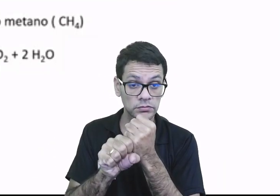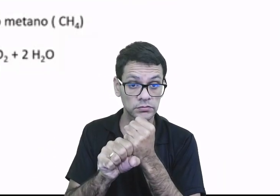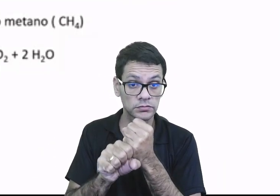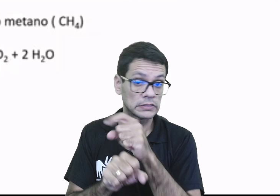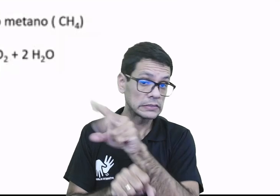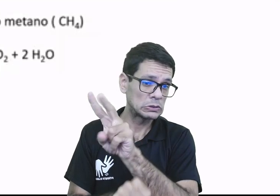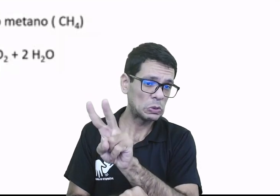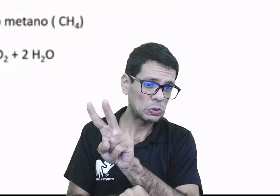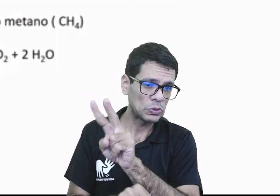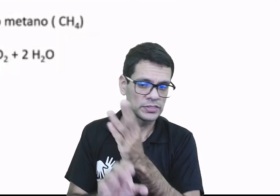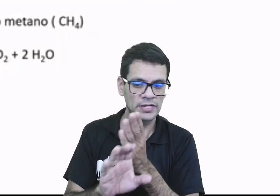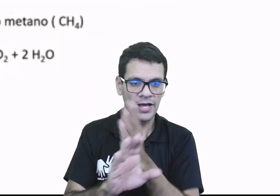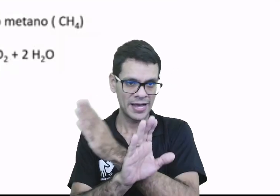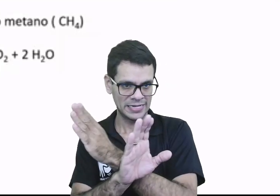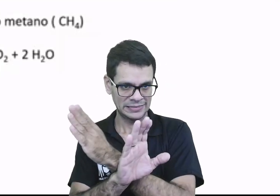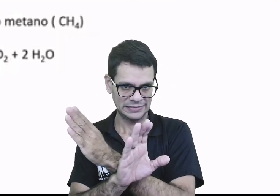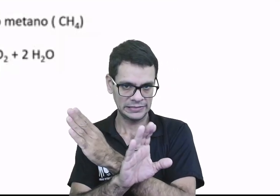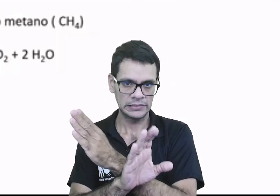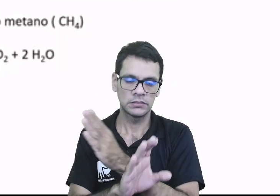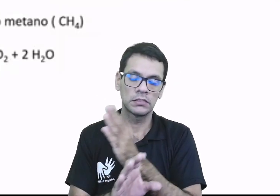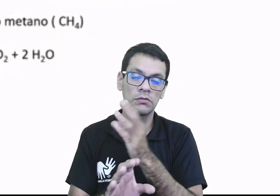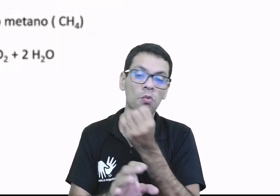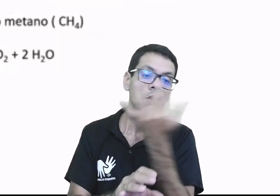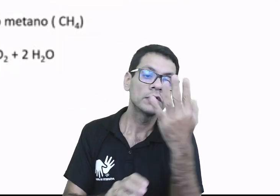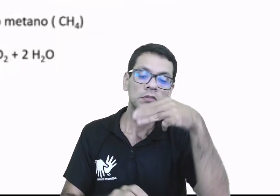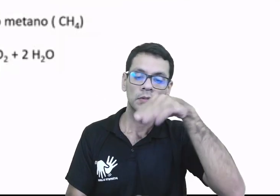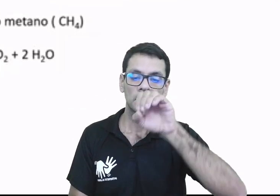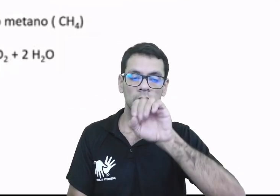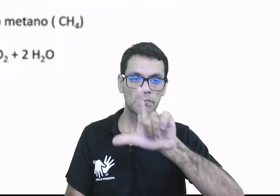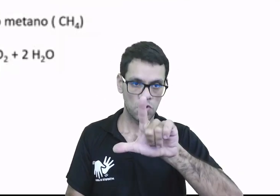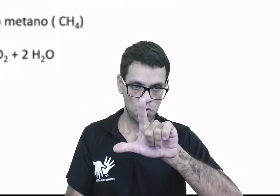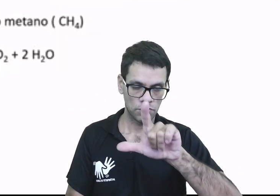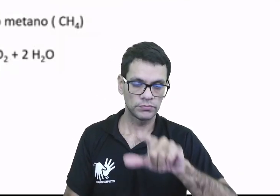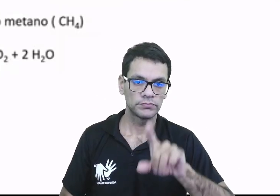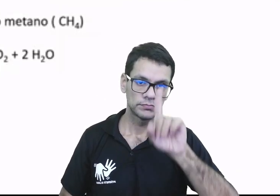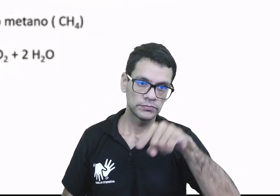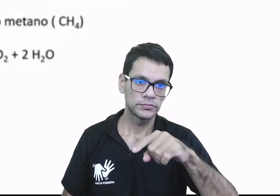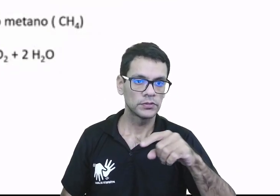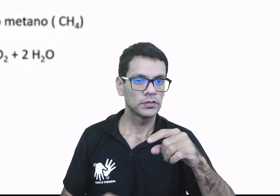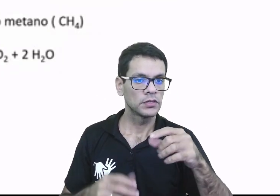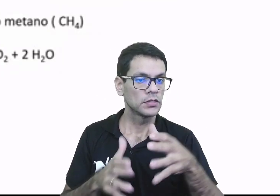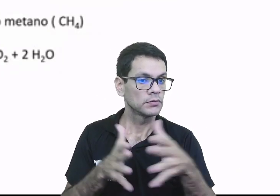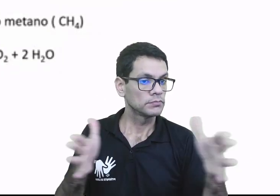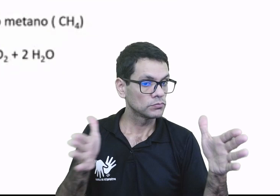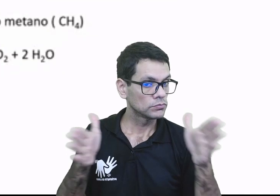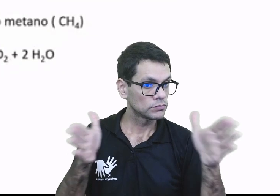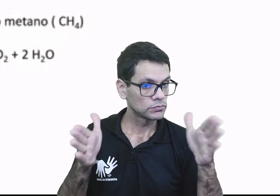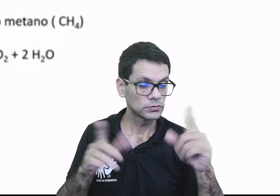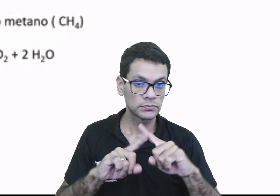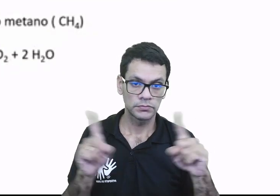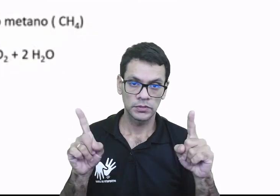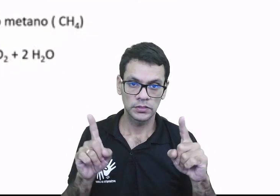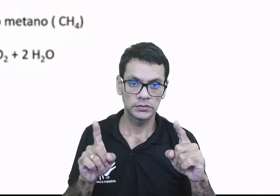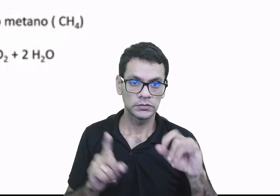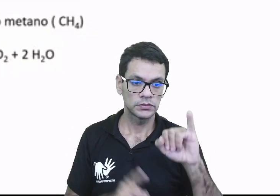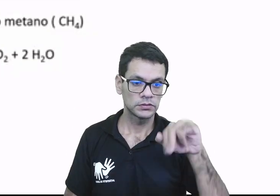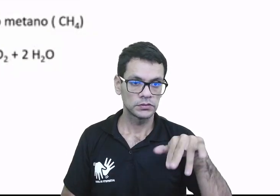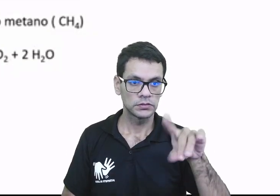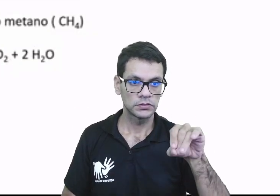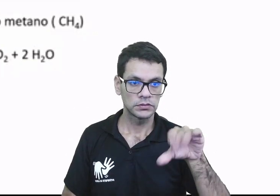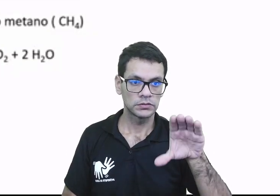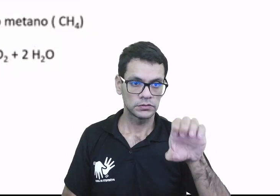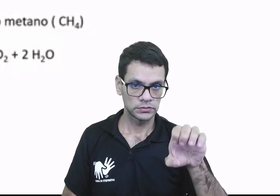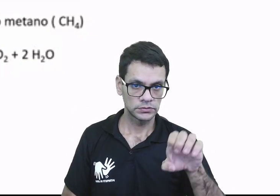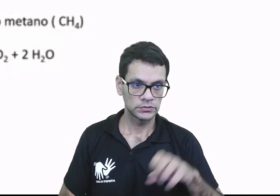ter dessa substância participando da reação. Tá? É uma proporção. Agora, o índice, que é esse aqui, ó, o